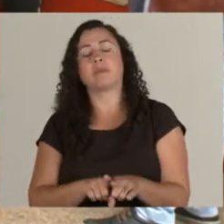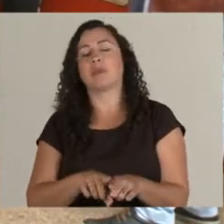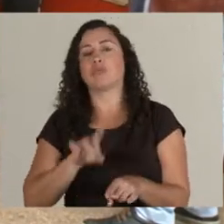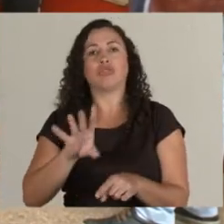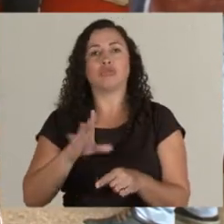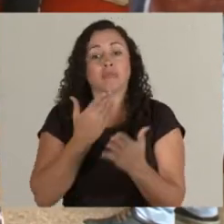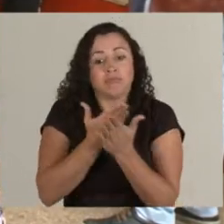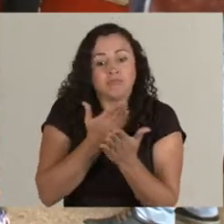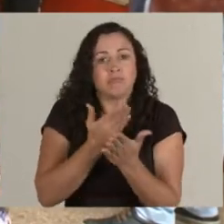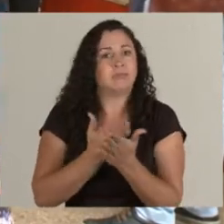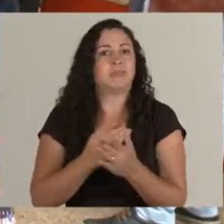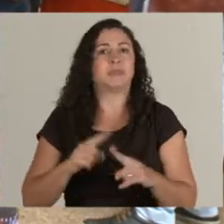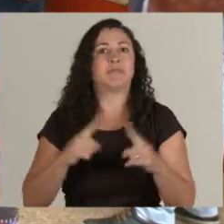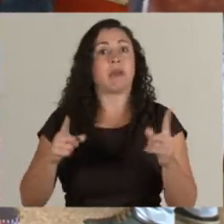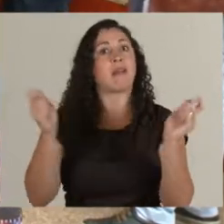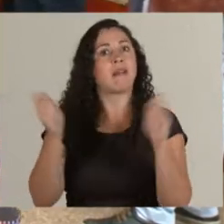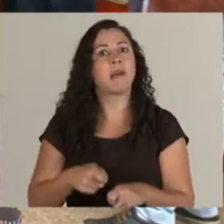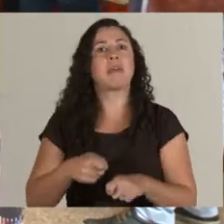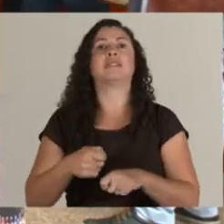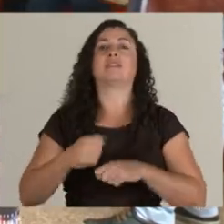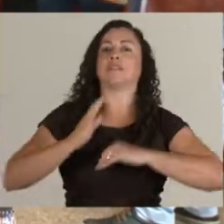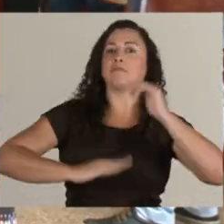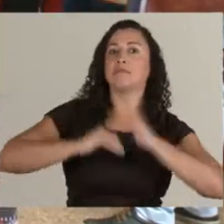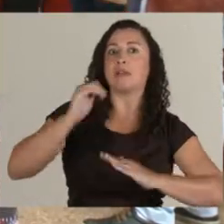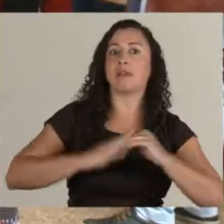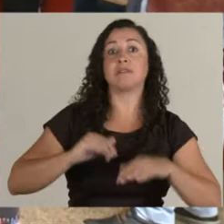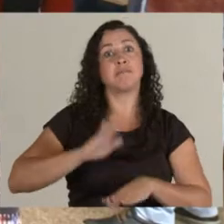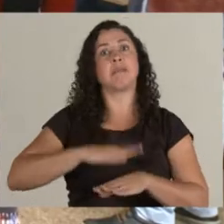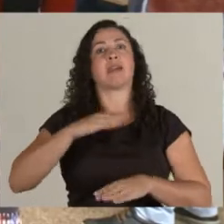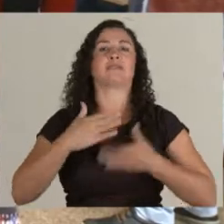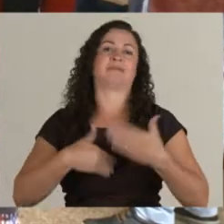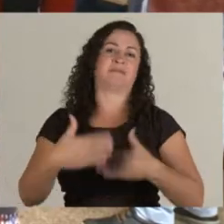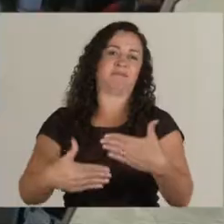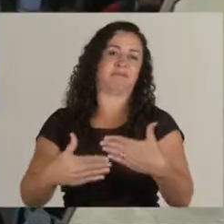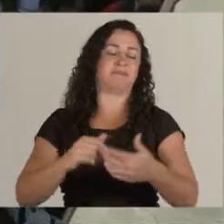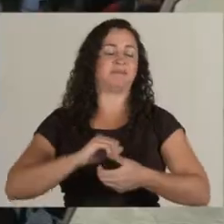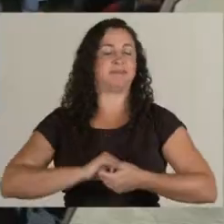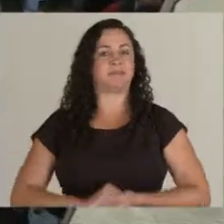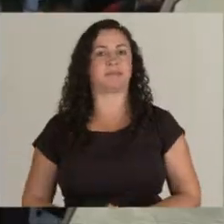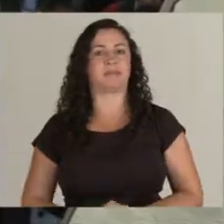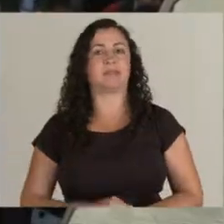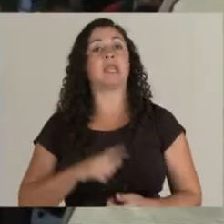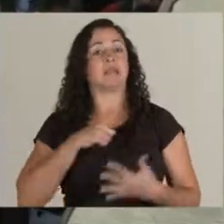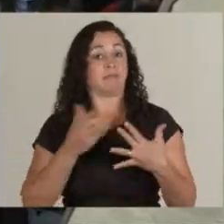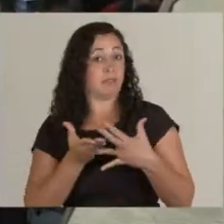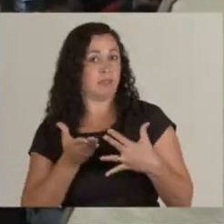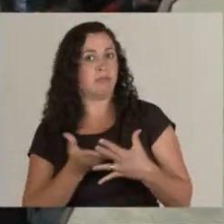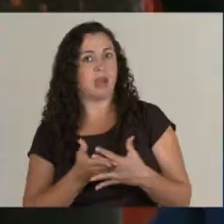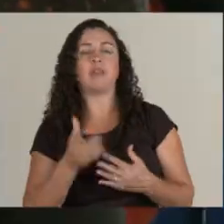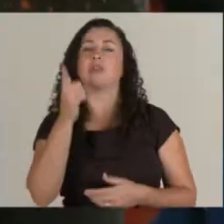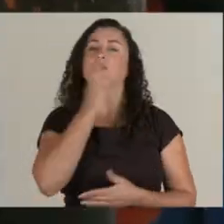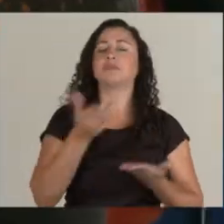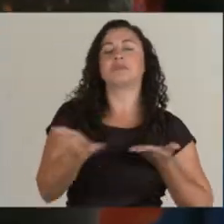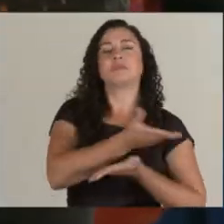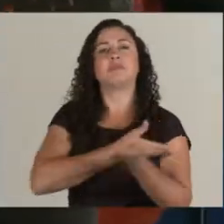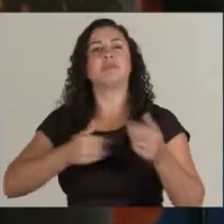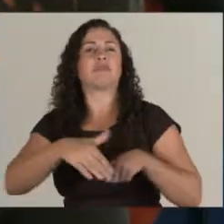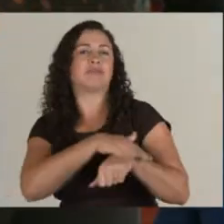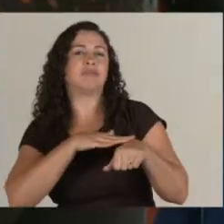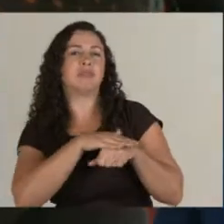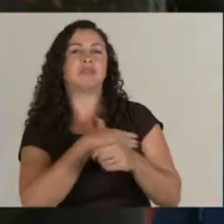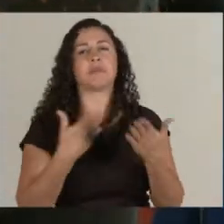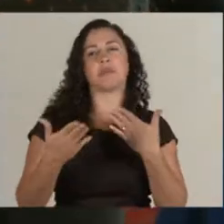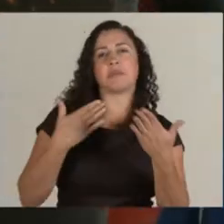pouco além exclusivamente da sua capacidade técnica de desempenho. Nos intervalos, foi possível conversar com